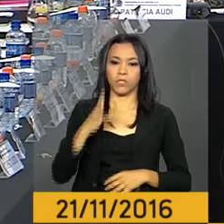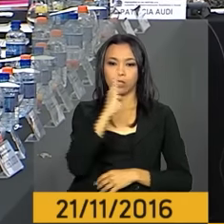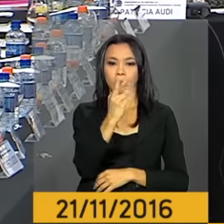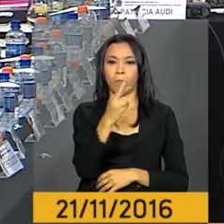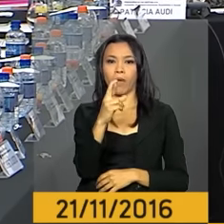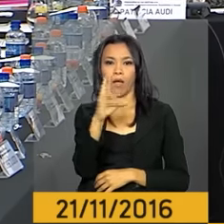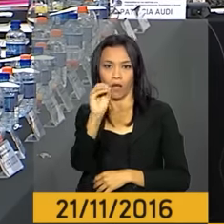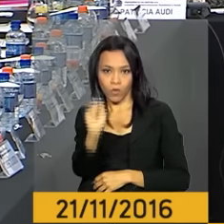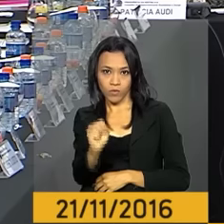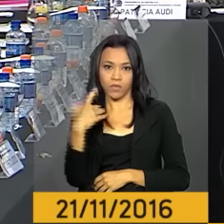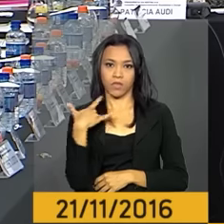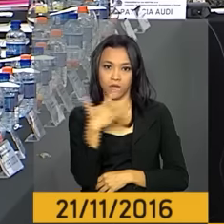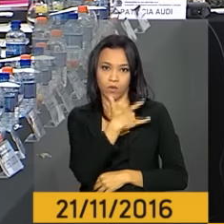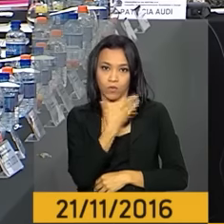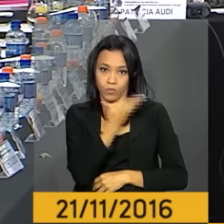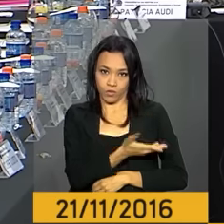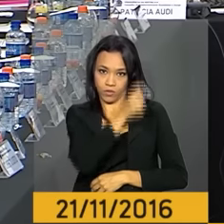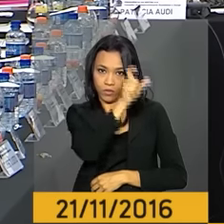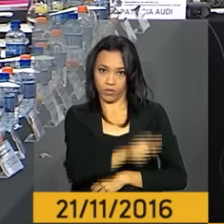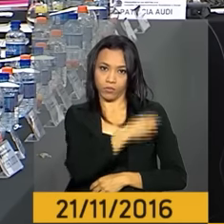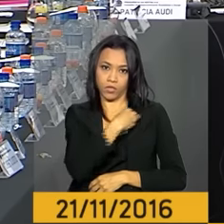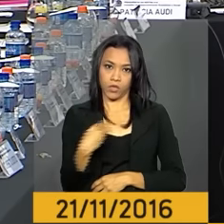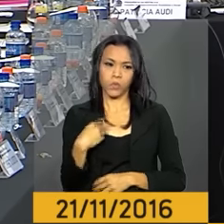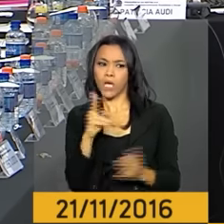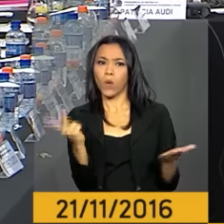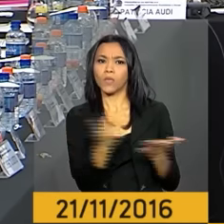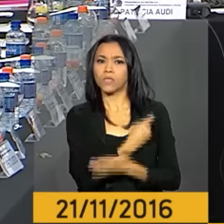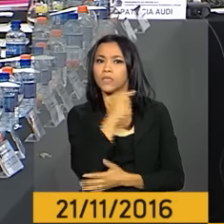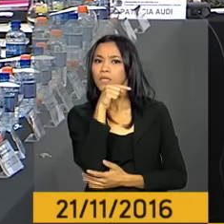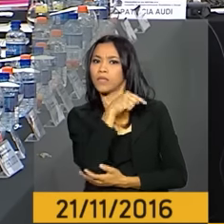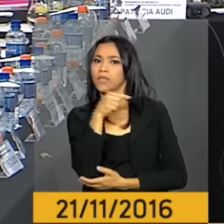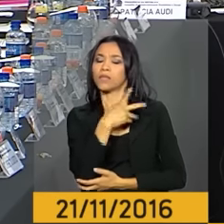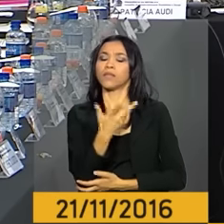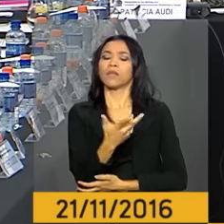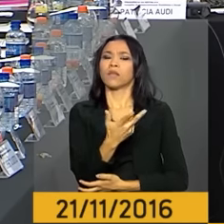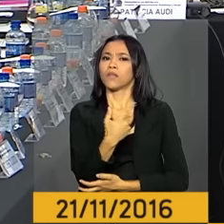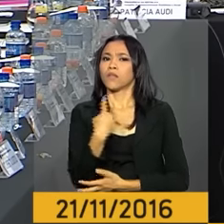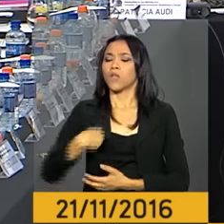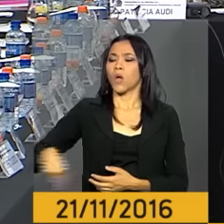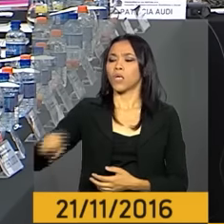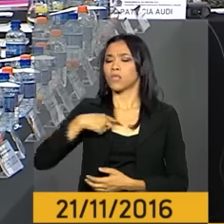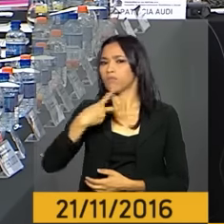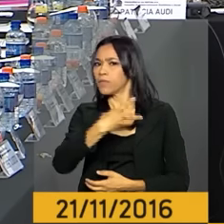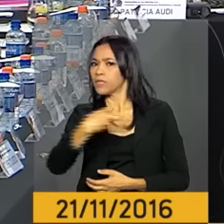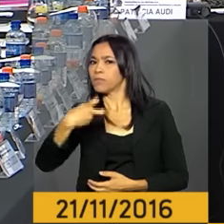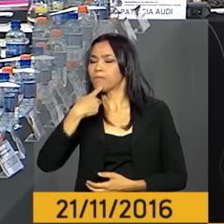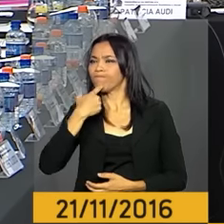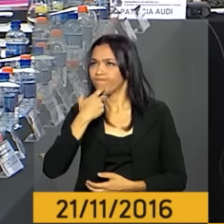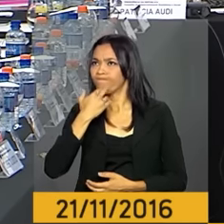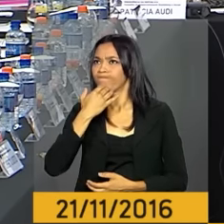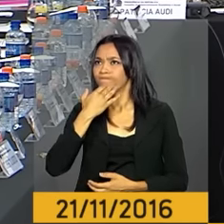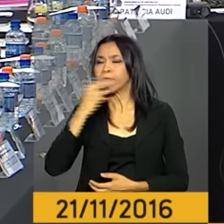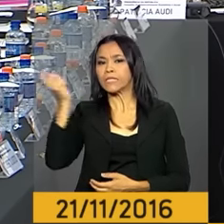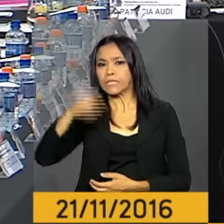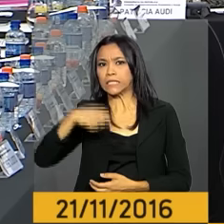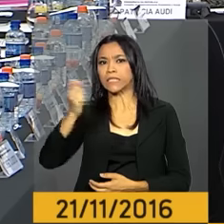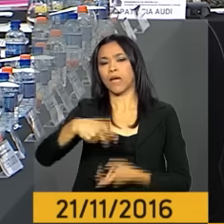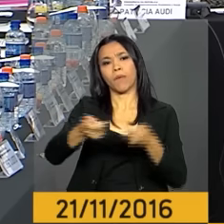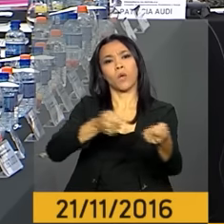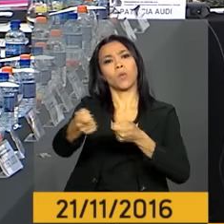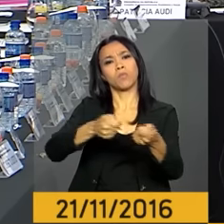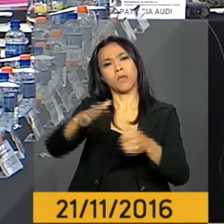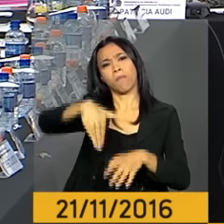tomar ciência do que ocorria na área da saúde, verificamos que era possível economizar mais de